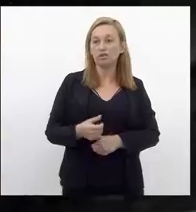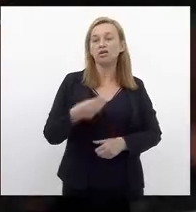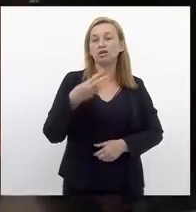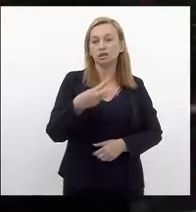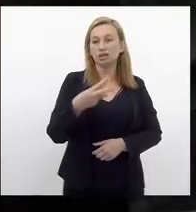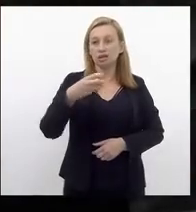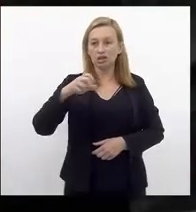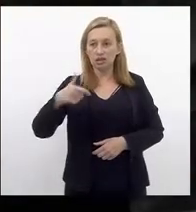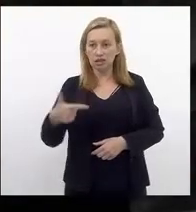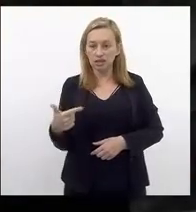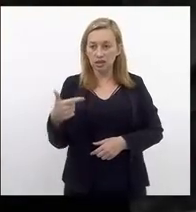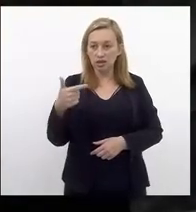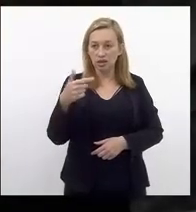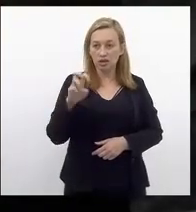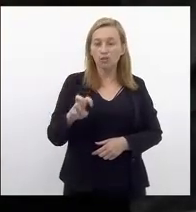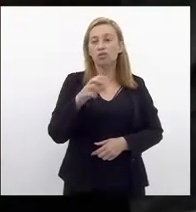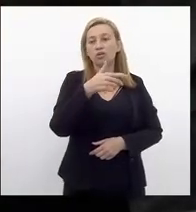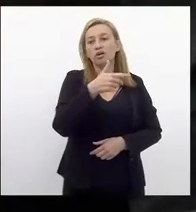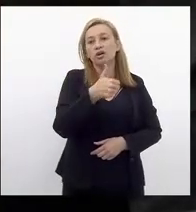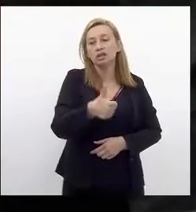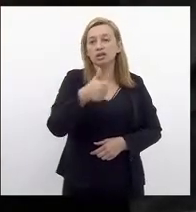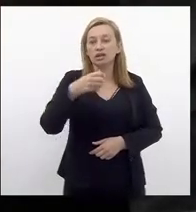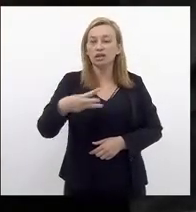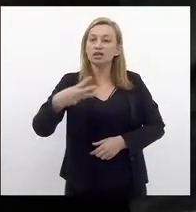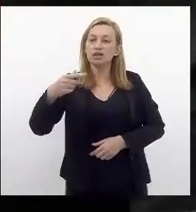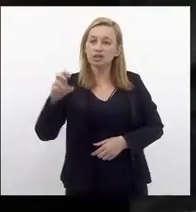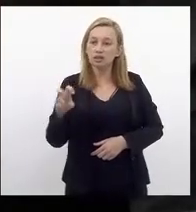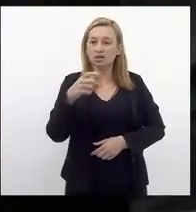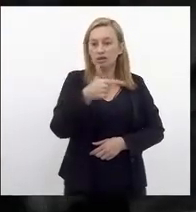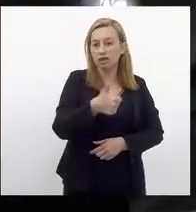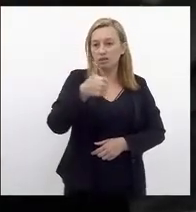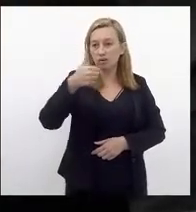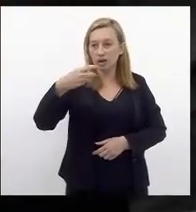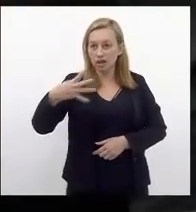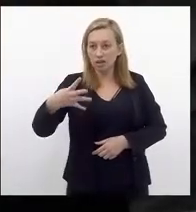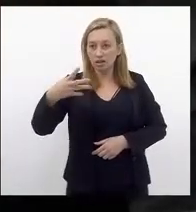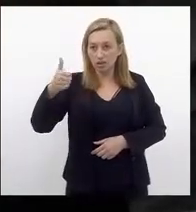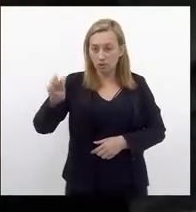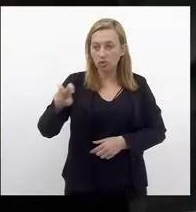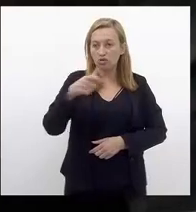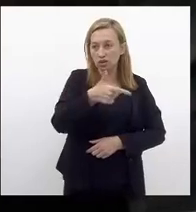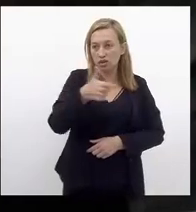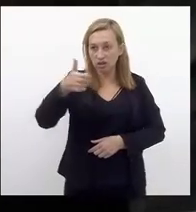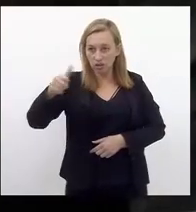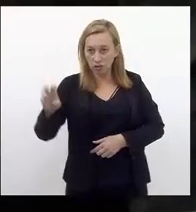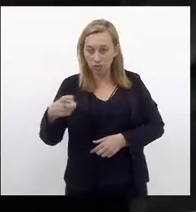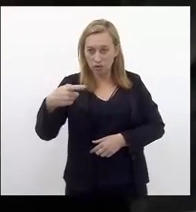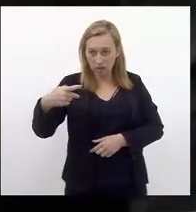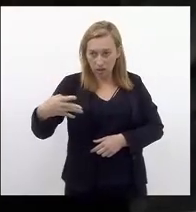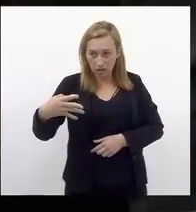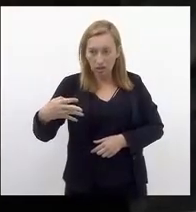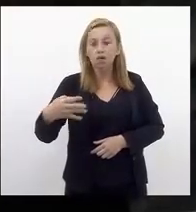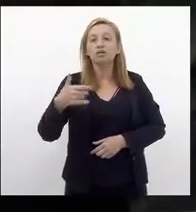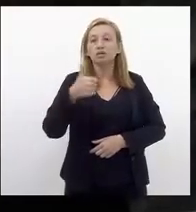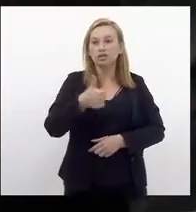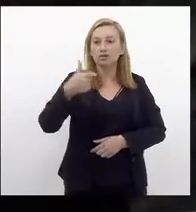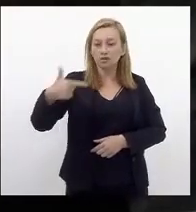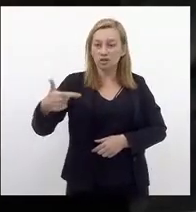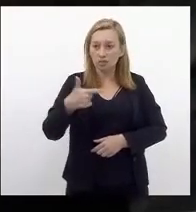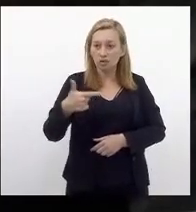emendas 3543 122 135 142 214 222